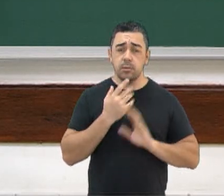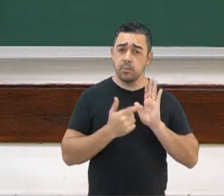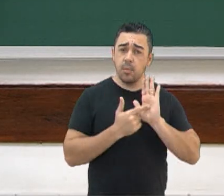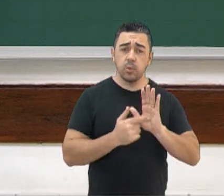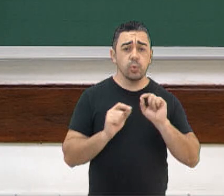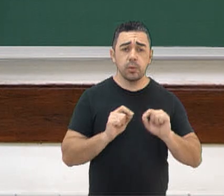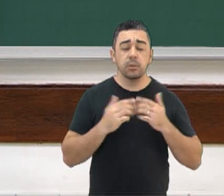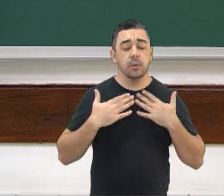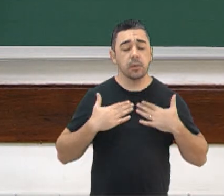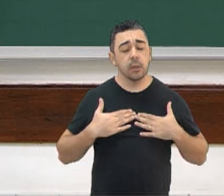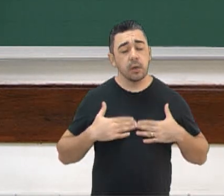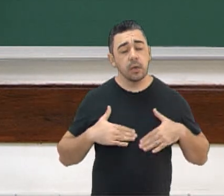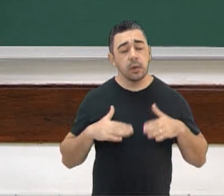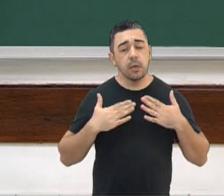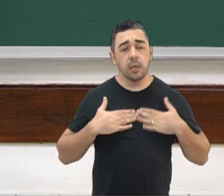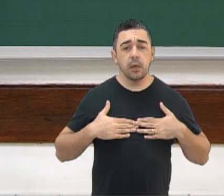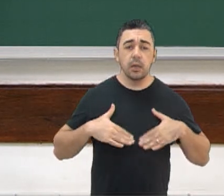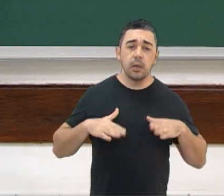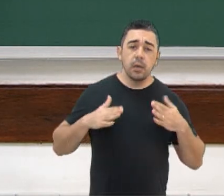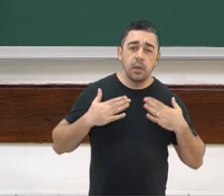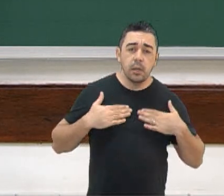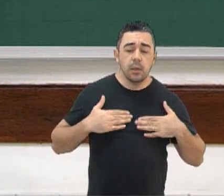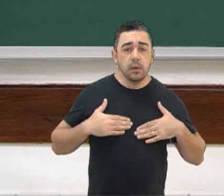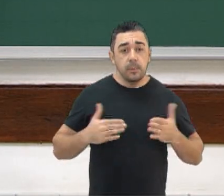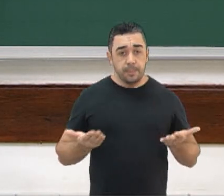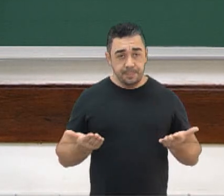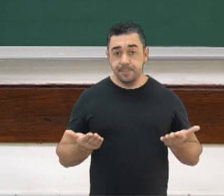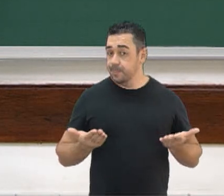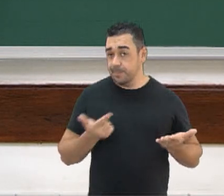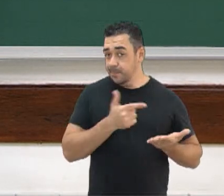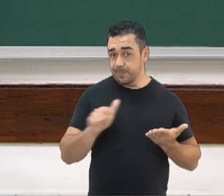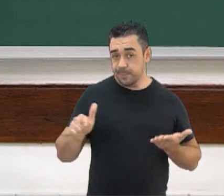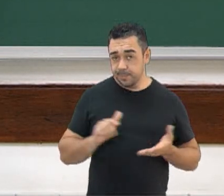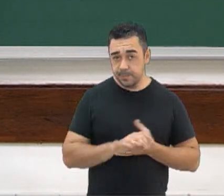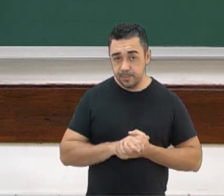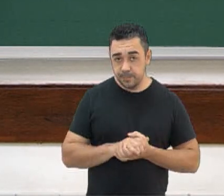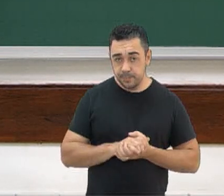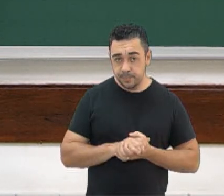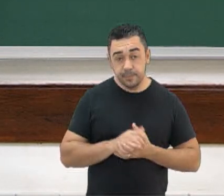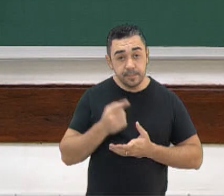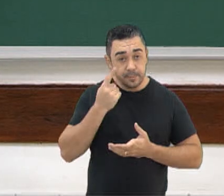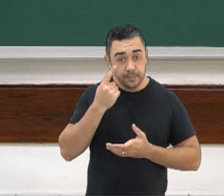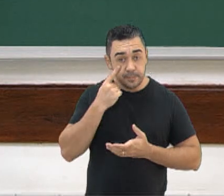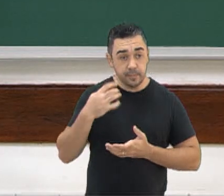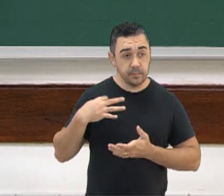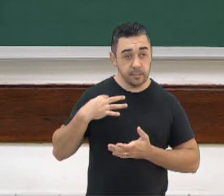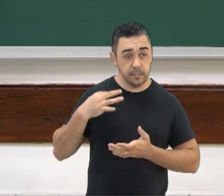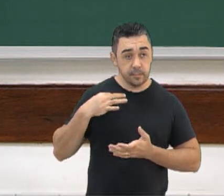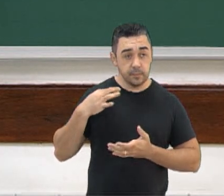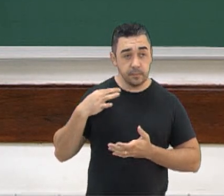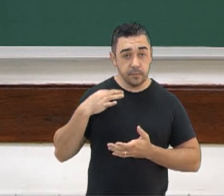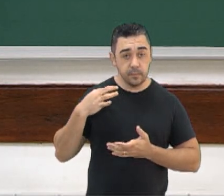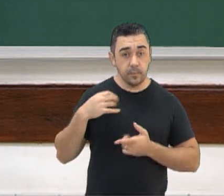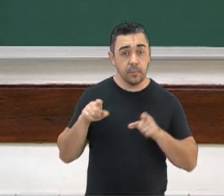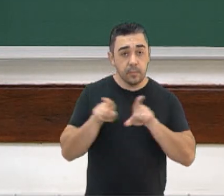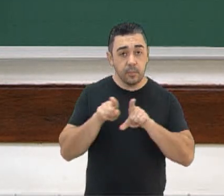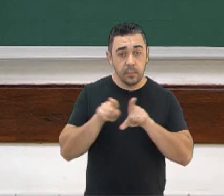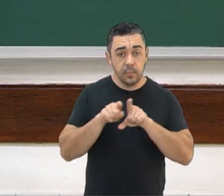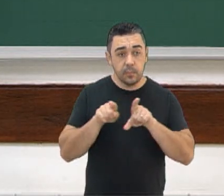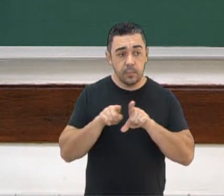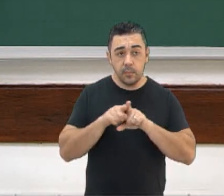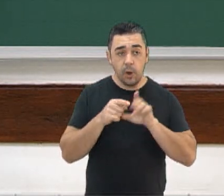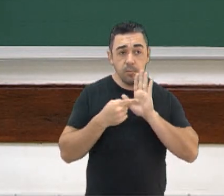denota calmaria, tranquilidade. Veja que a roupa do personagem também